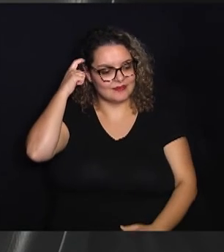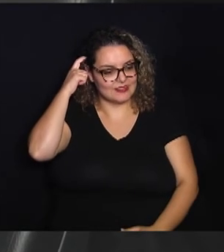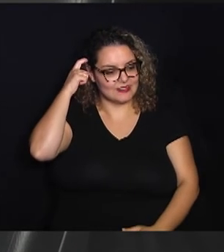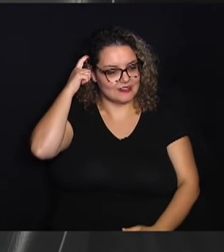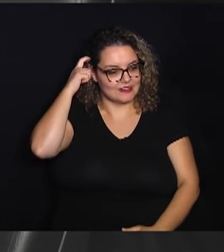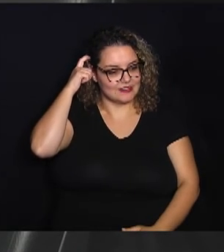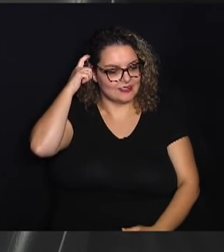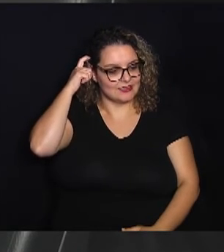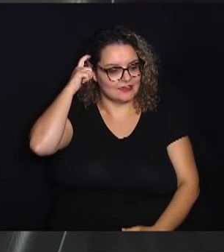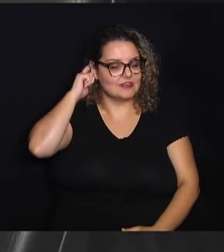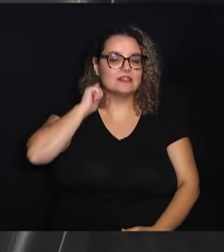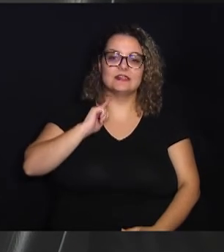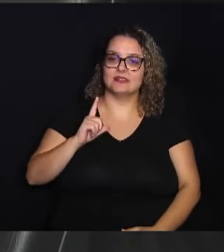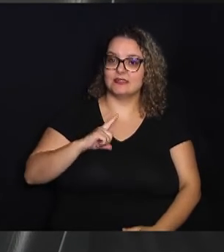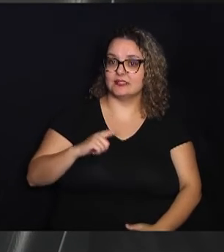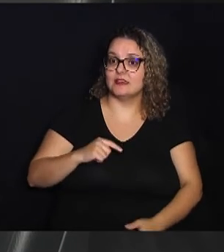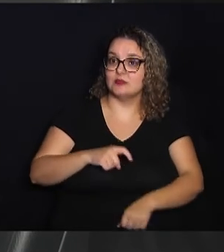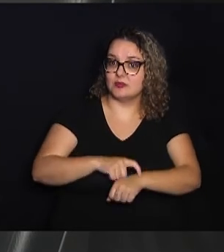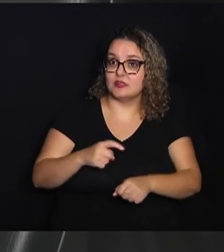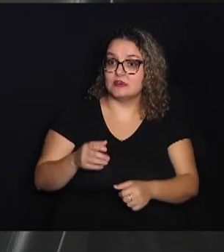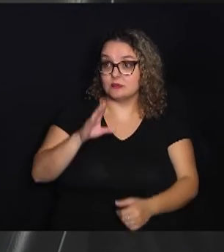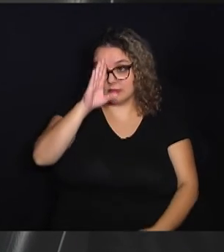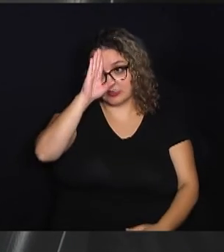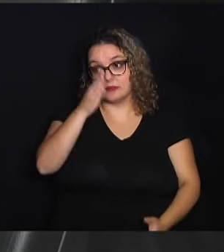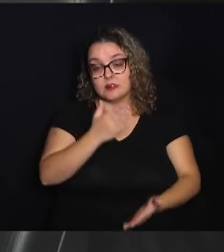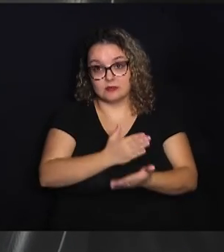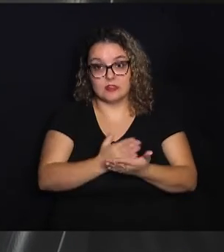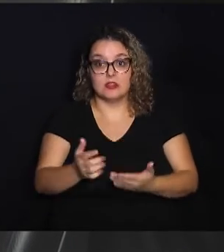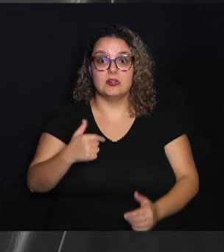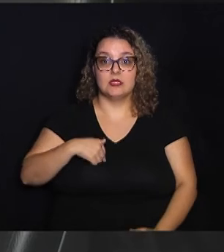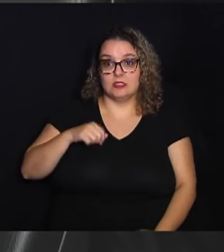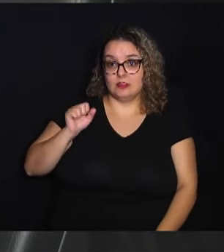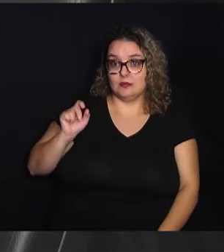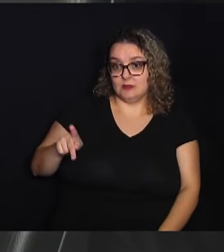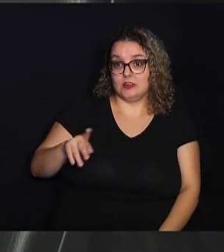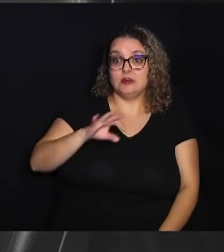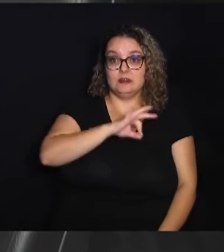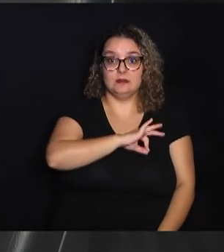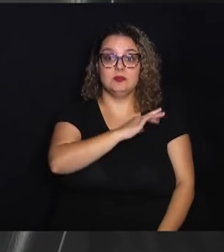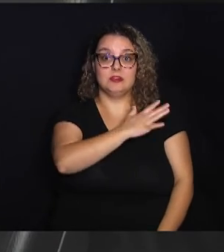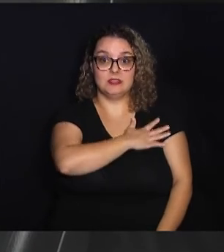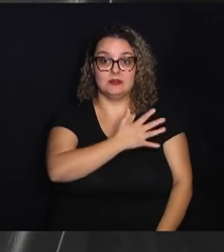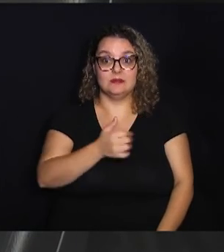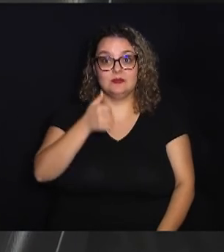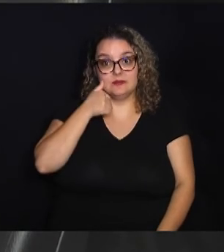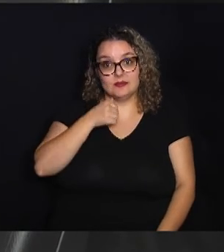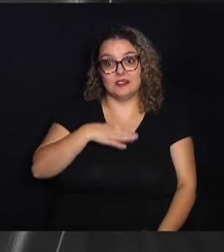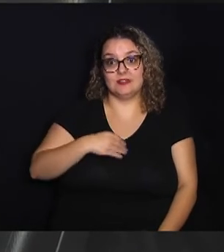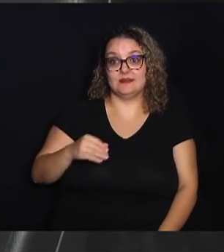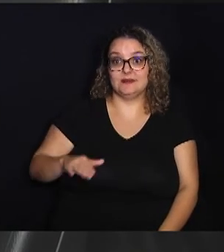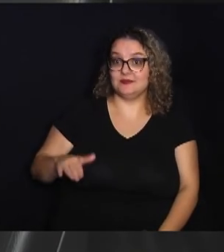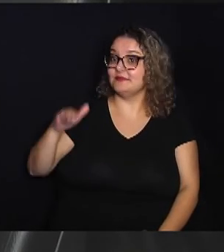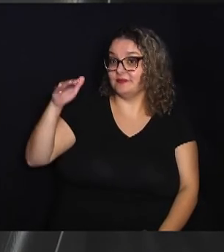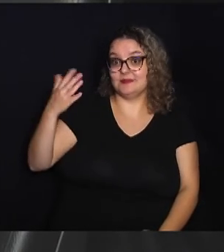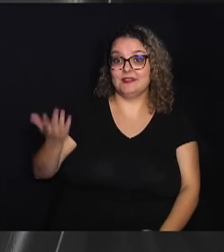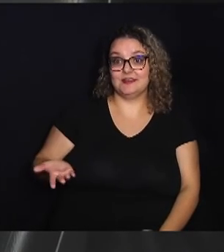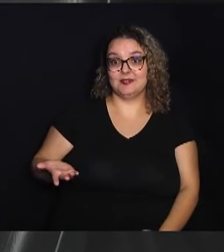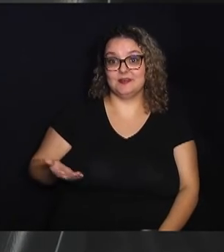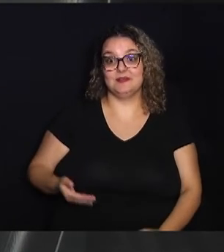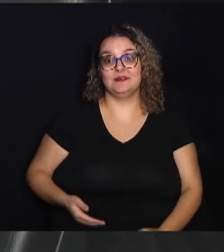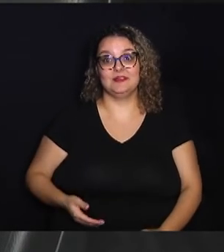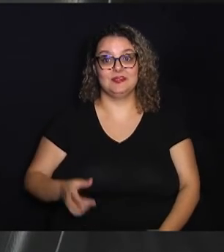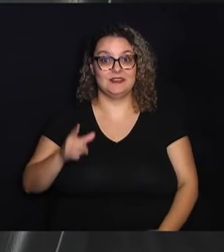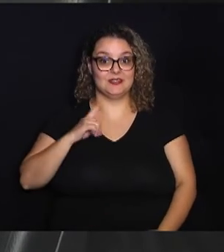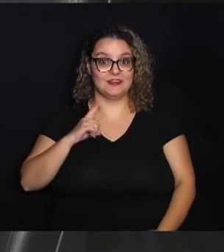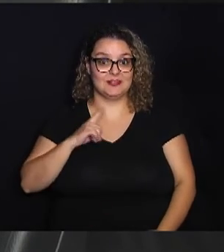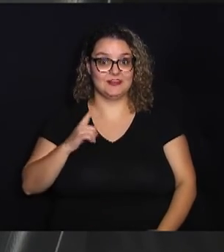principalmente no início, né, que eu já sou aposentado da Polícia Militar, né, minhas filhas estão crescidas, né, uma